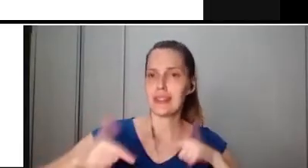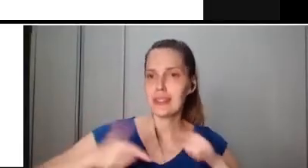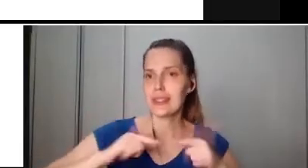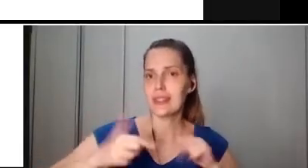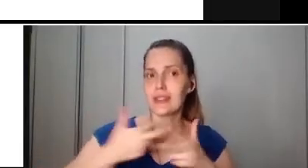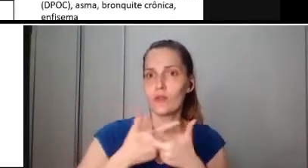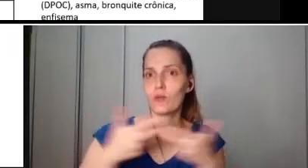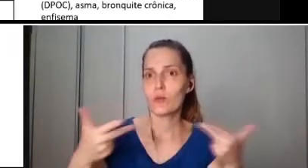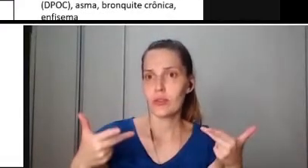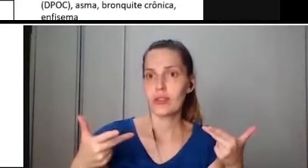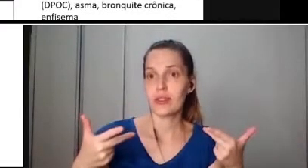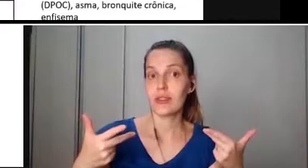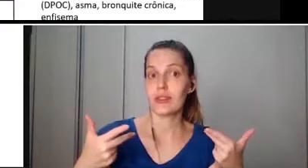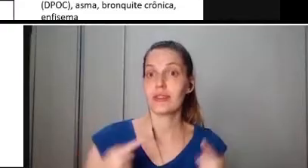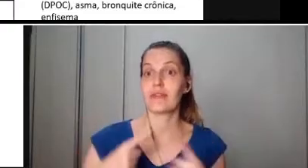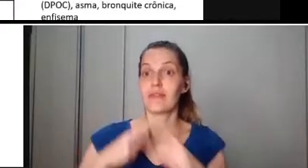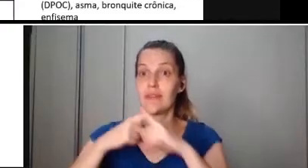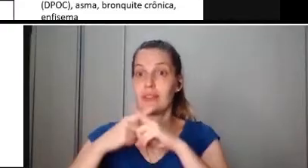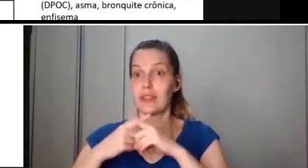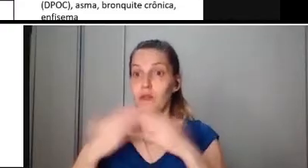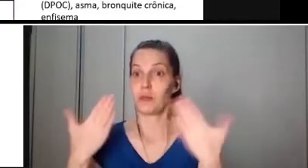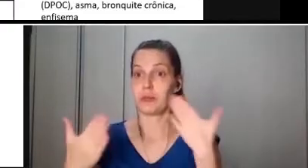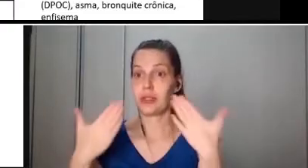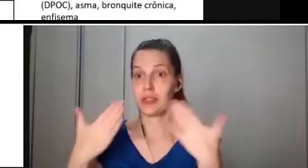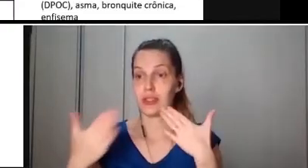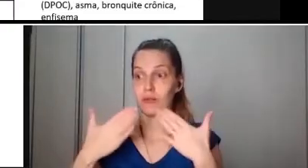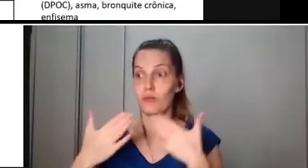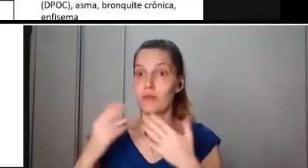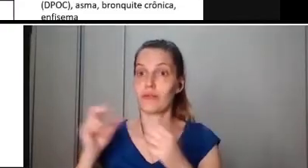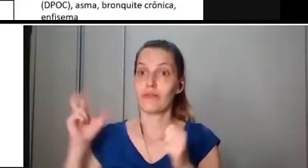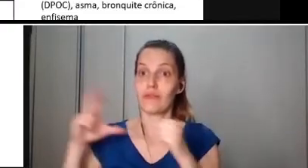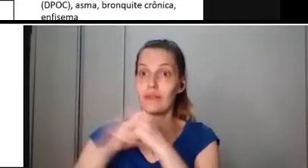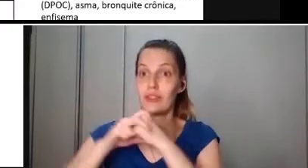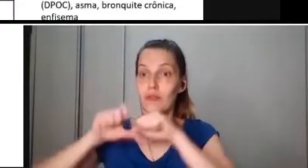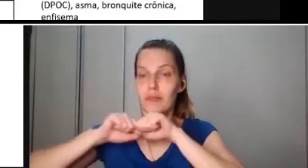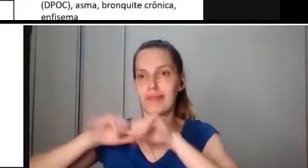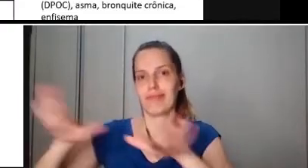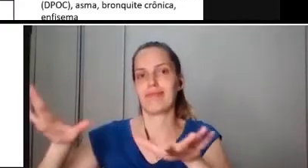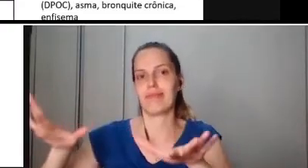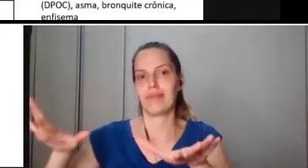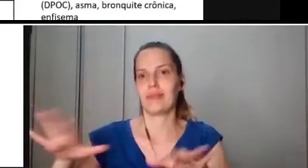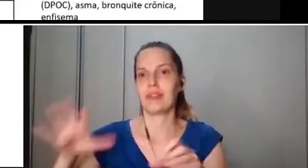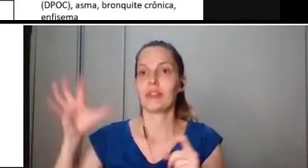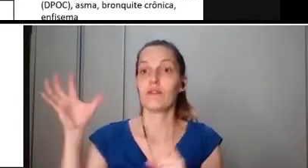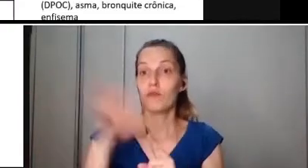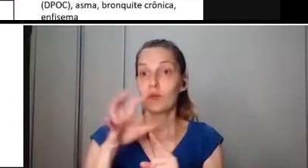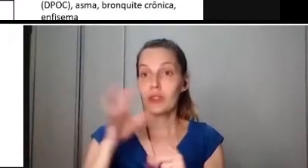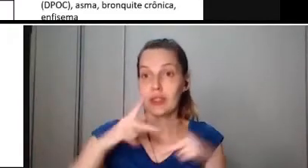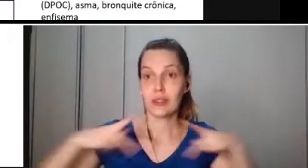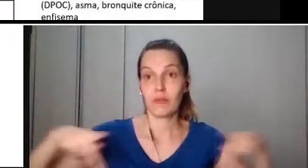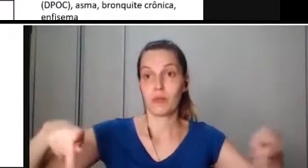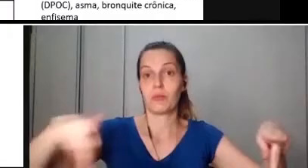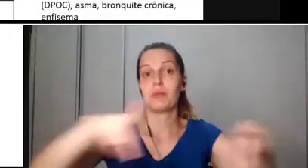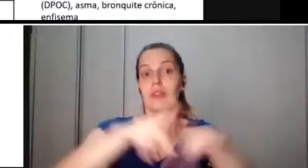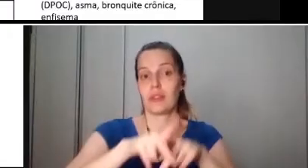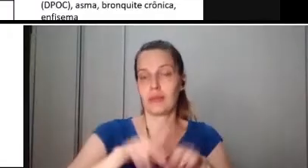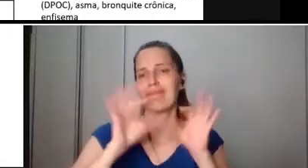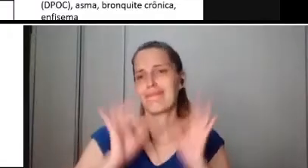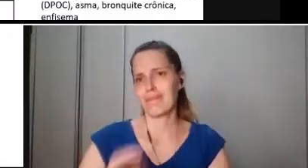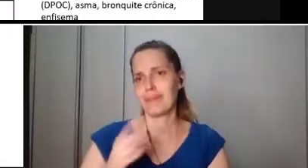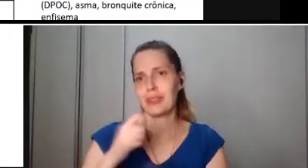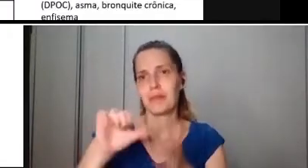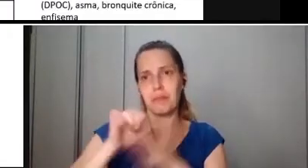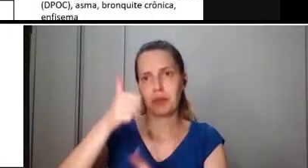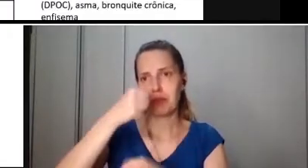vírus. Então, o impacto populacional desse vírus, não há dúvida. Né? Nesse ano, primeiro ano,